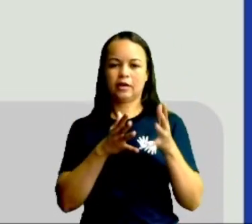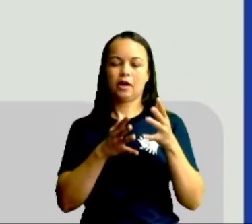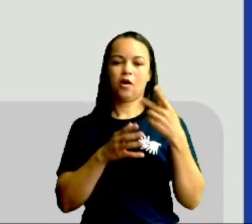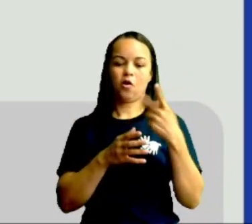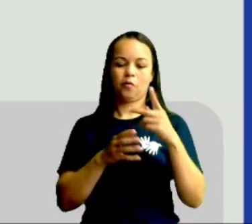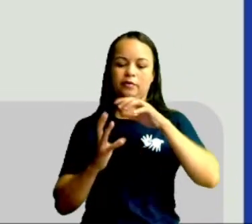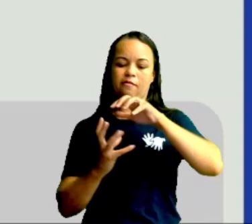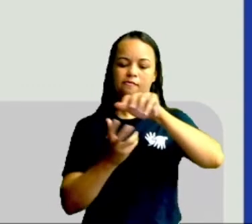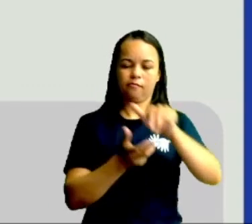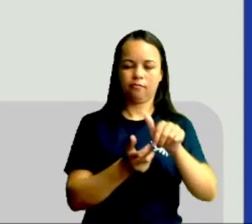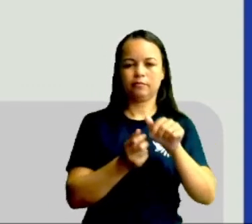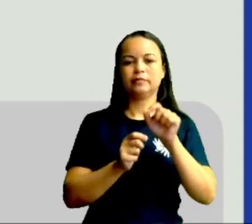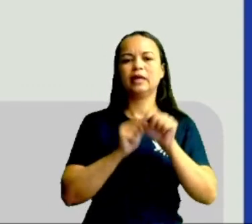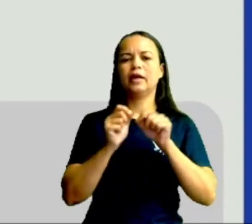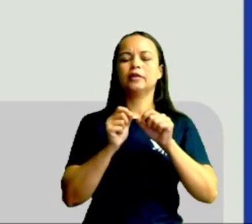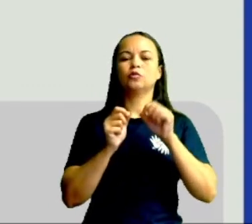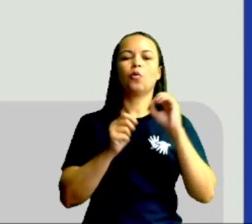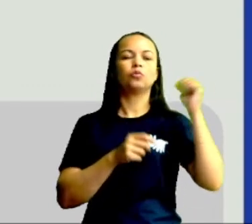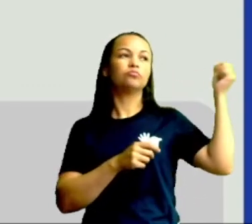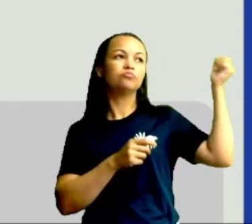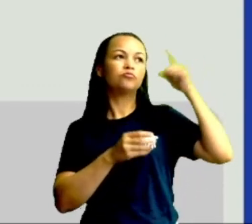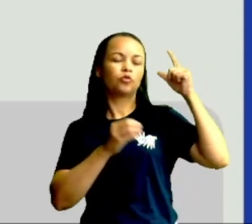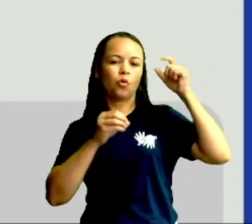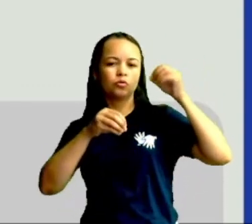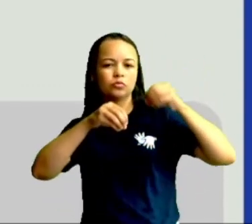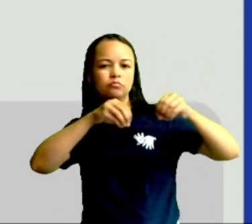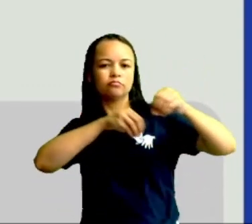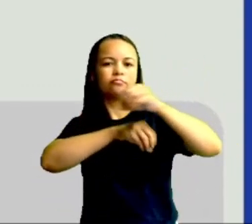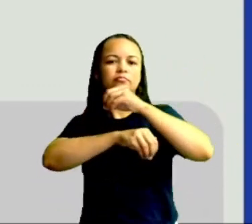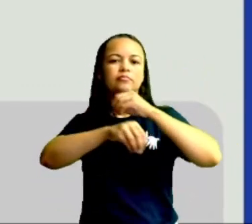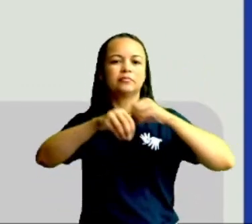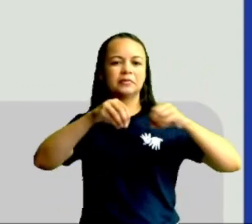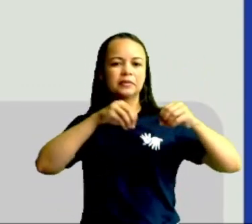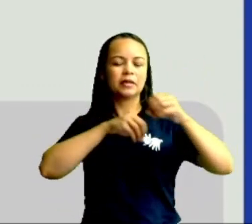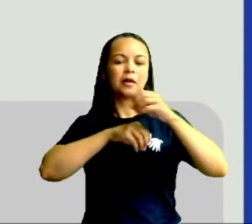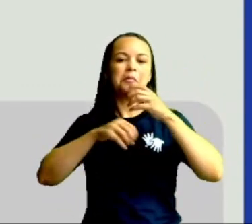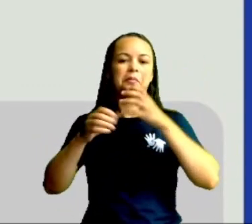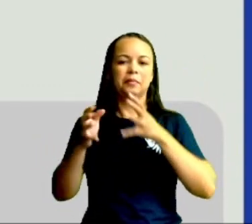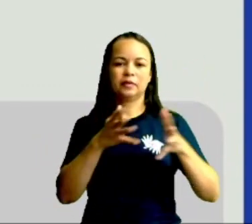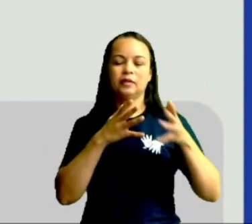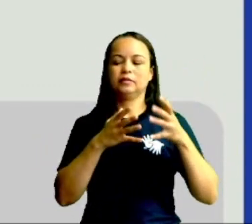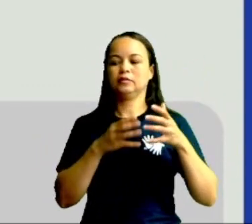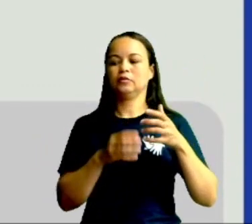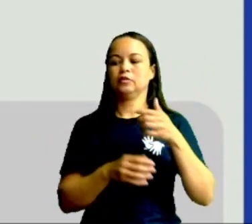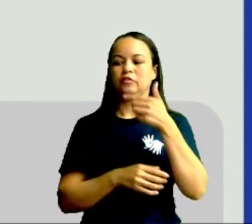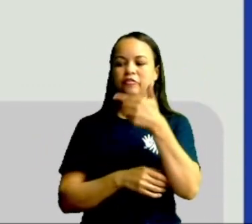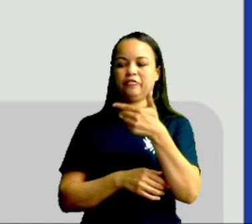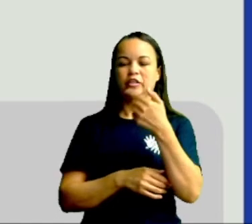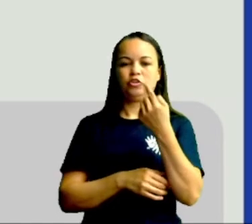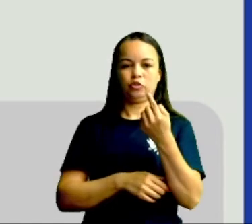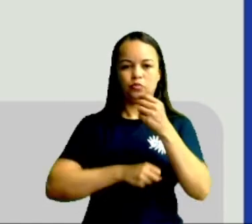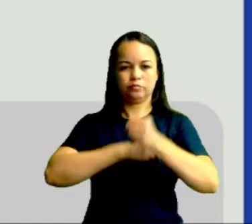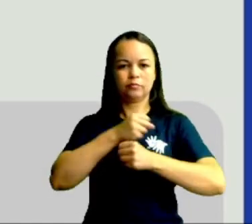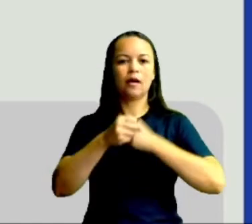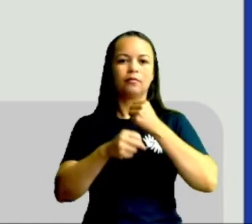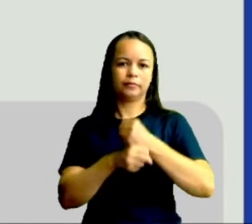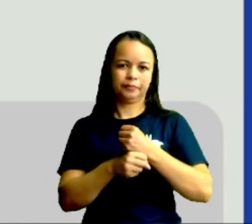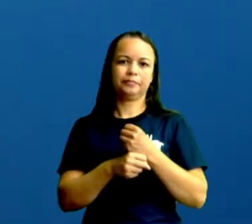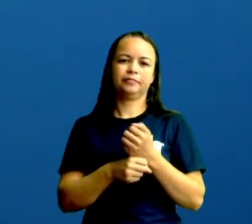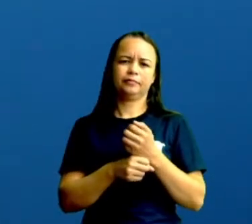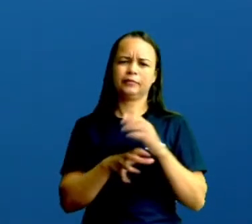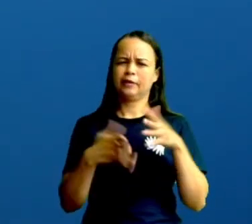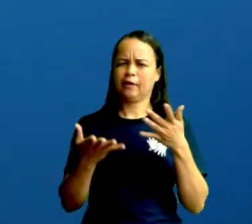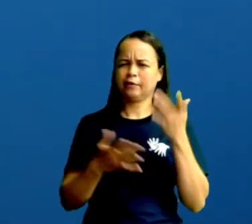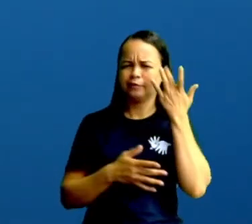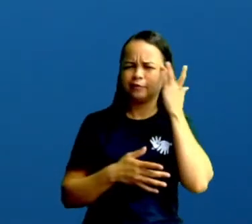órbita terrestre em torno do Sol, havendo uma repetição cíclica de 21 anos. E aí, pessoal, o que é que